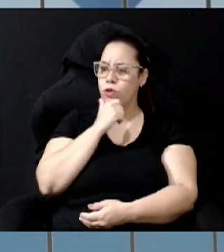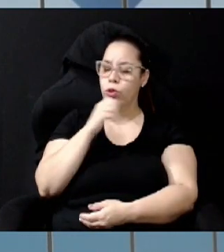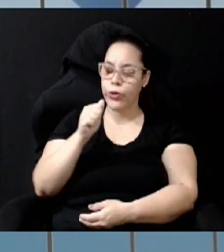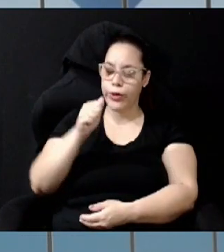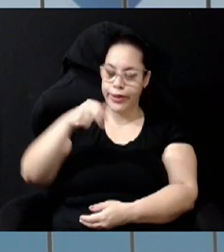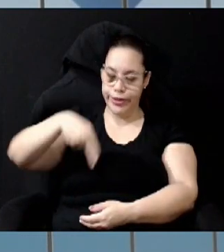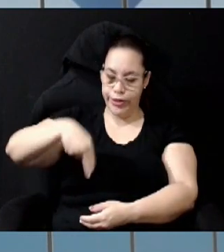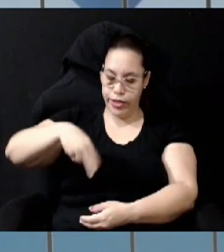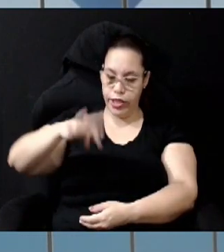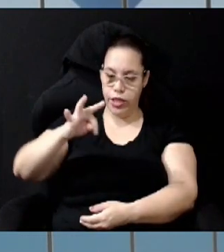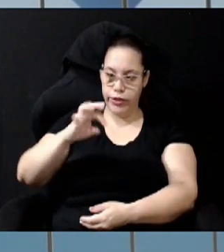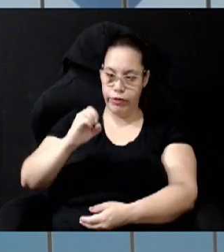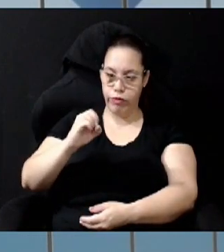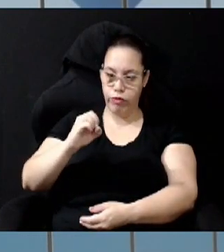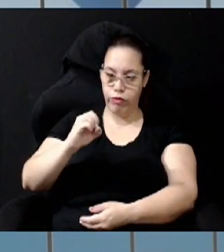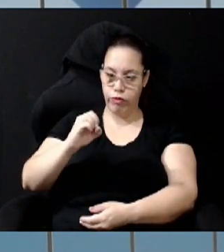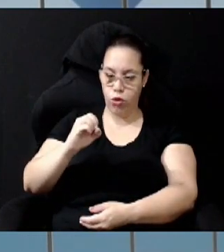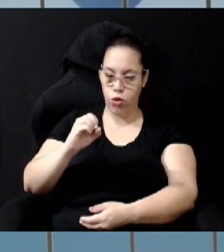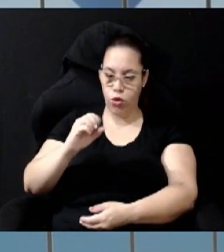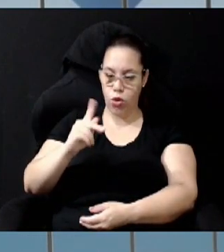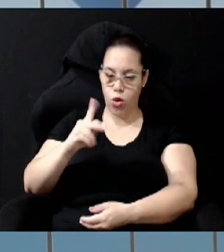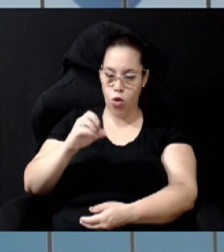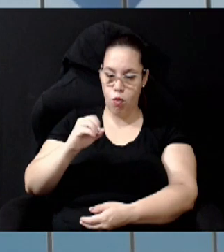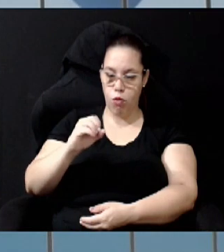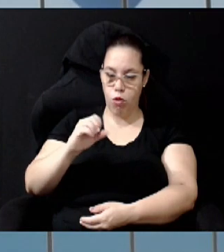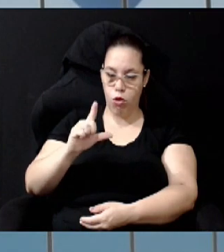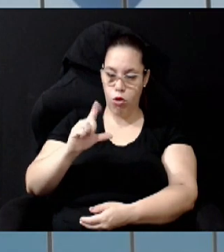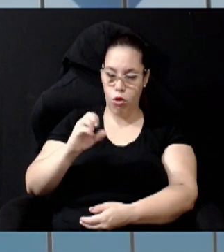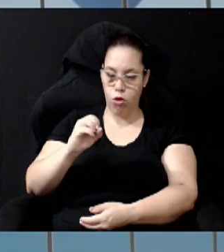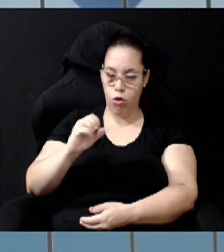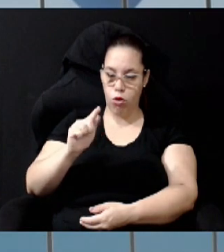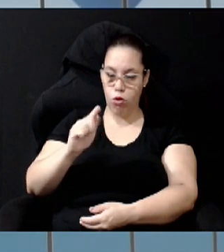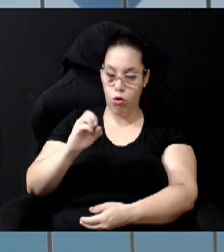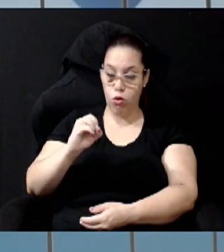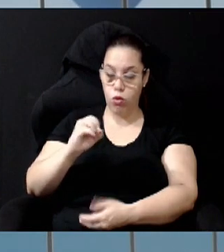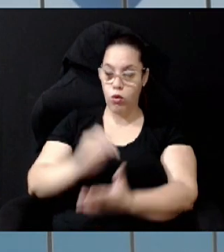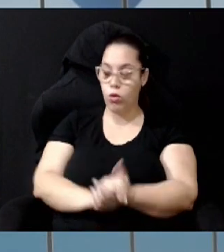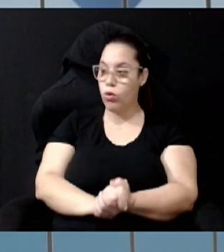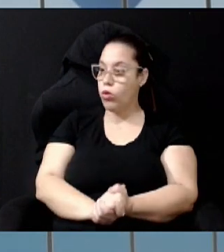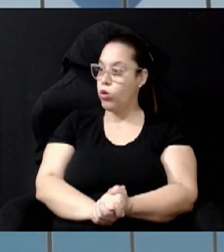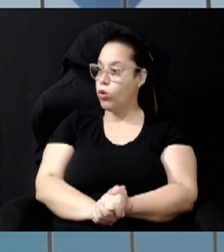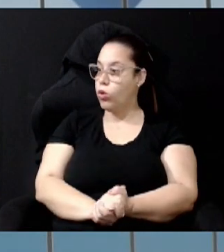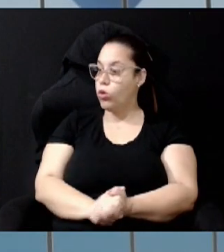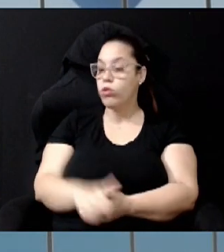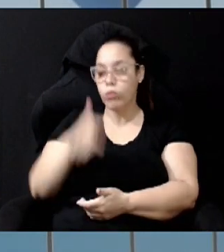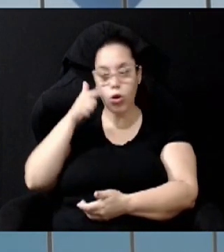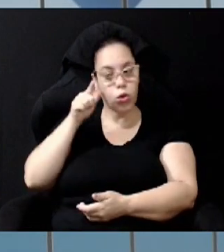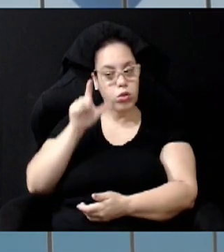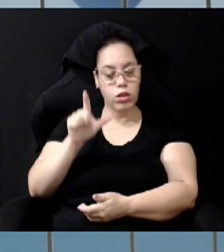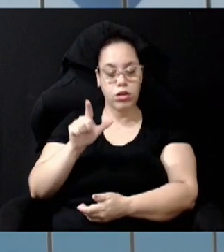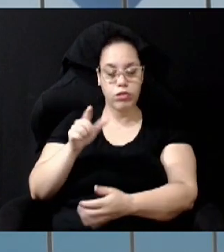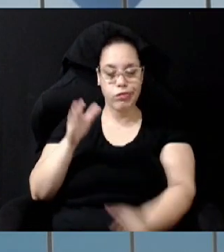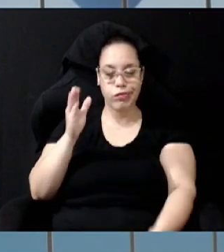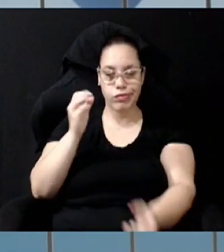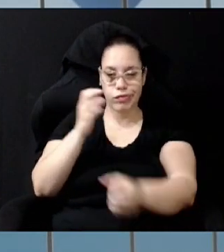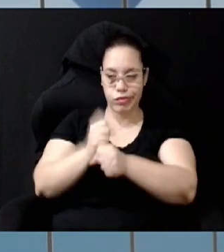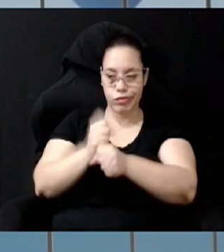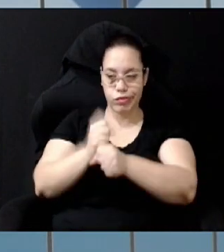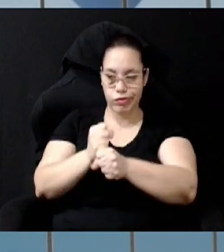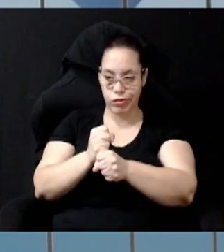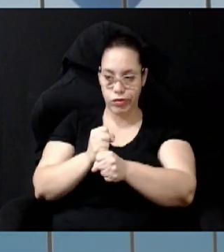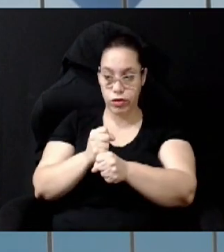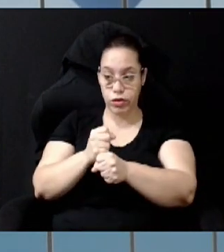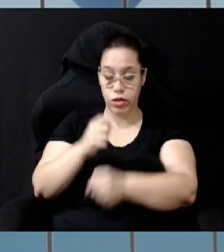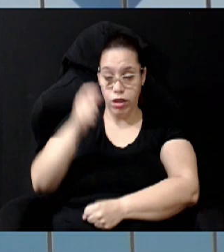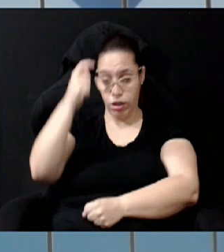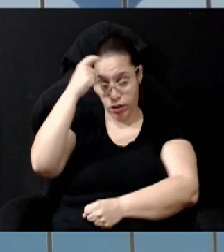uma visão mais do outro, né? Então, acho que eu consigo somar esses conhecimentos. Então, acho que foi ali,